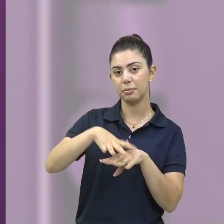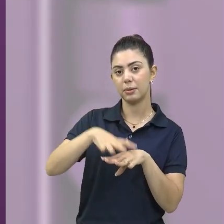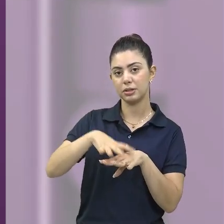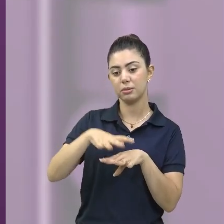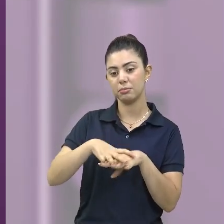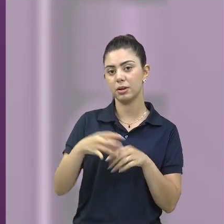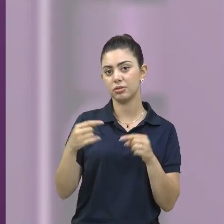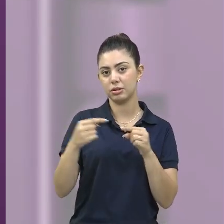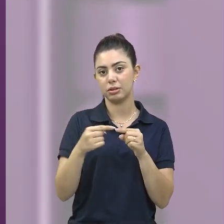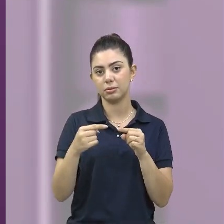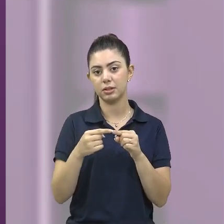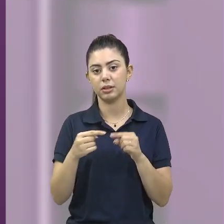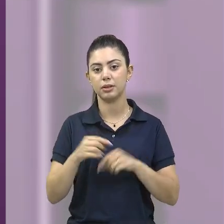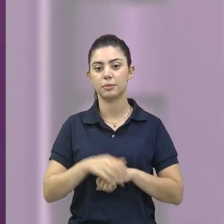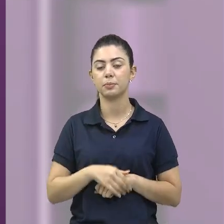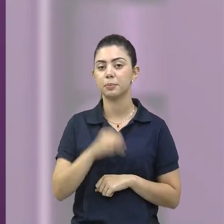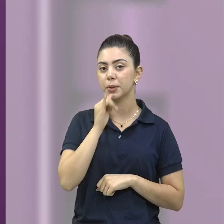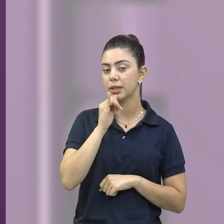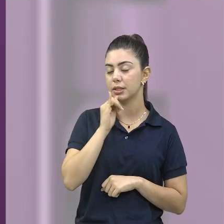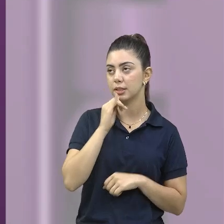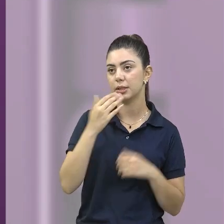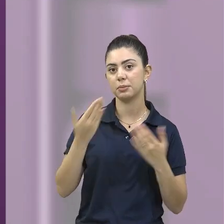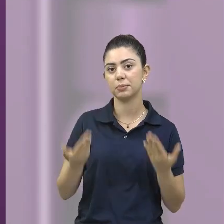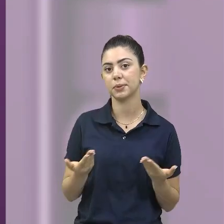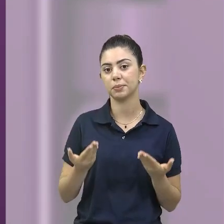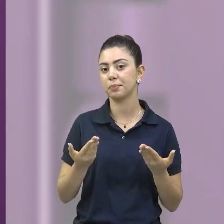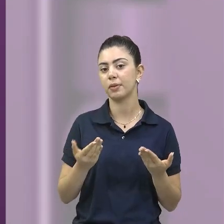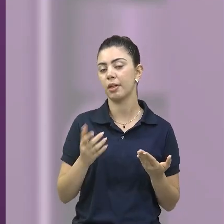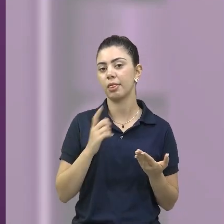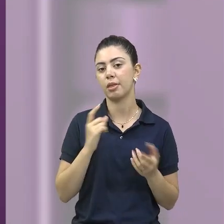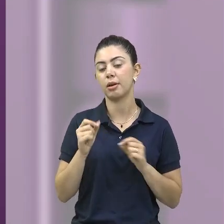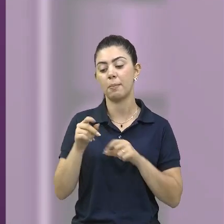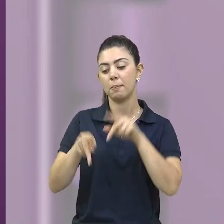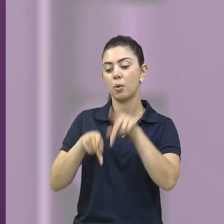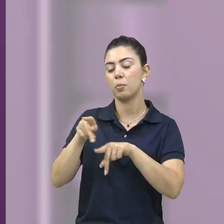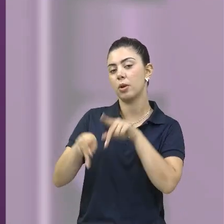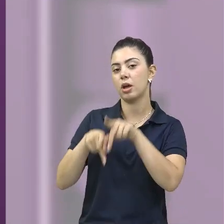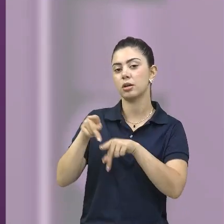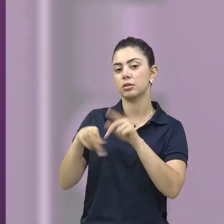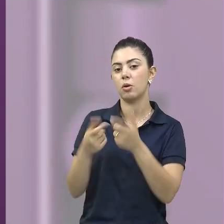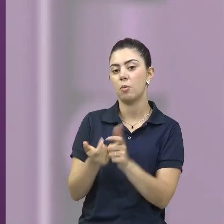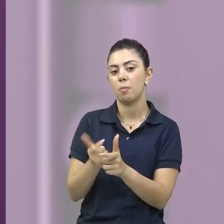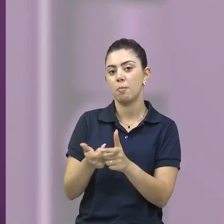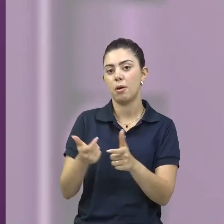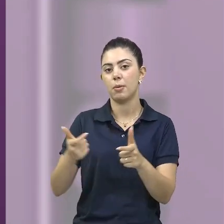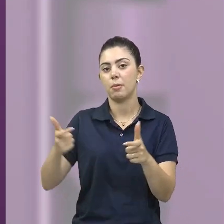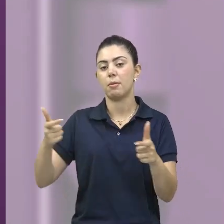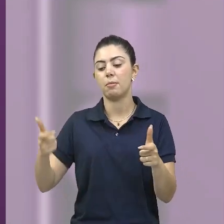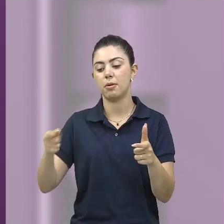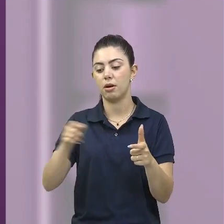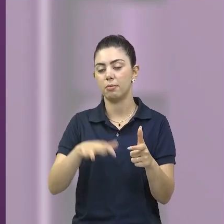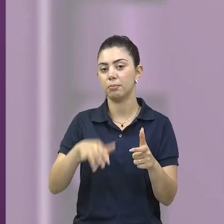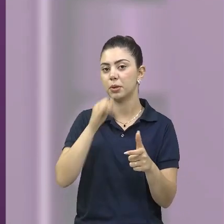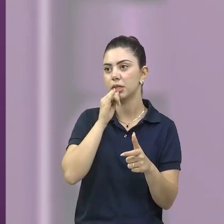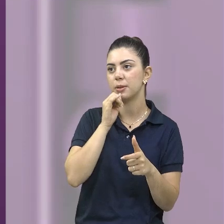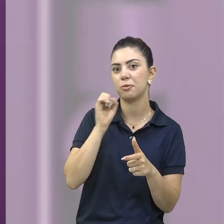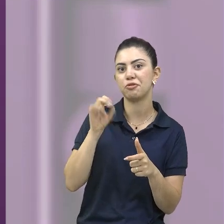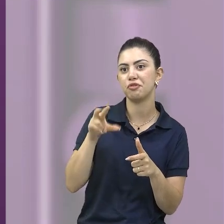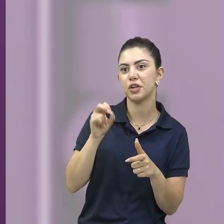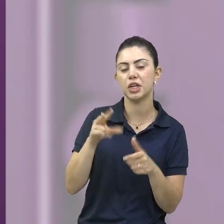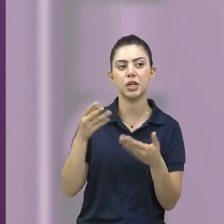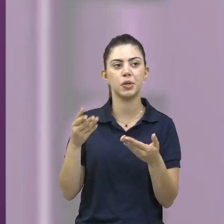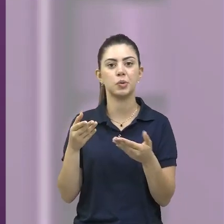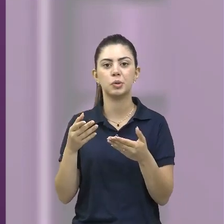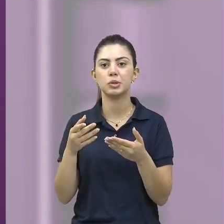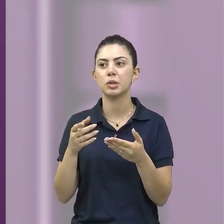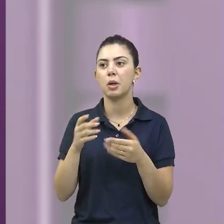algébrico. Seja no exemplo no crescimento de uma população de um determinado vírus, uma bactéria, né,